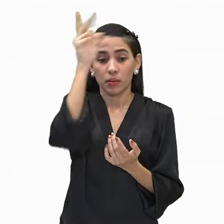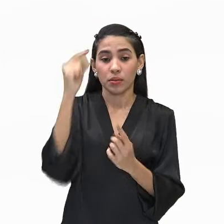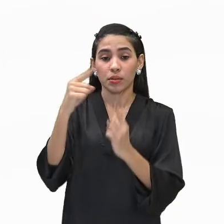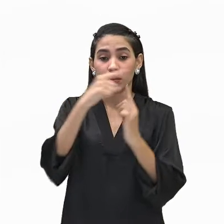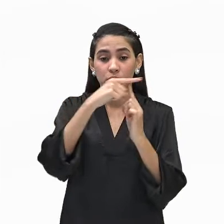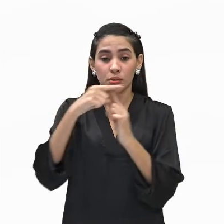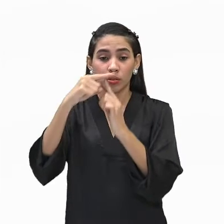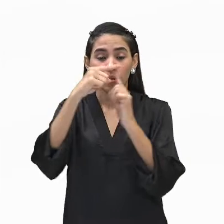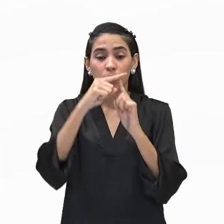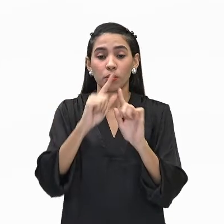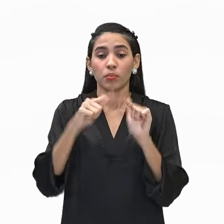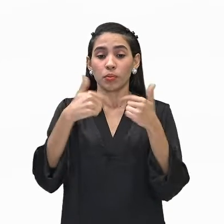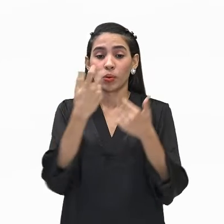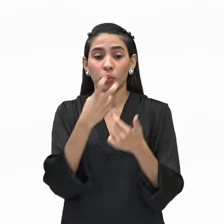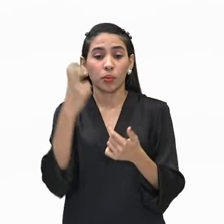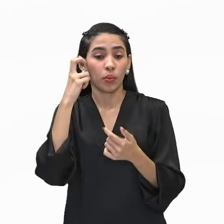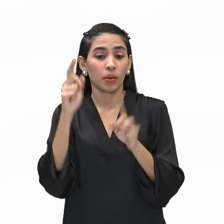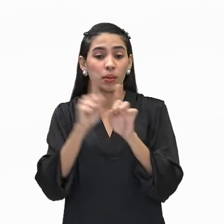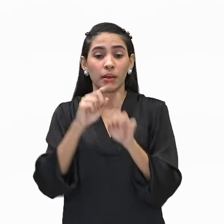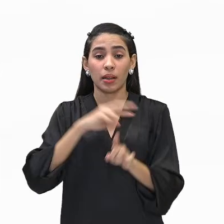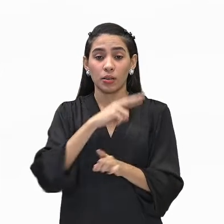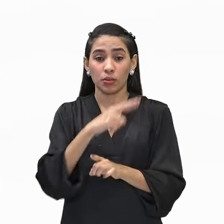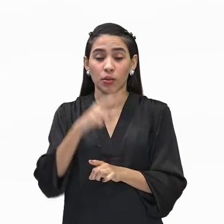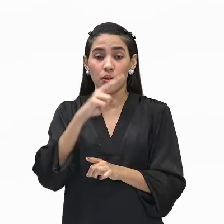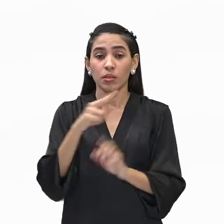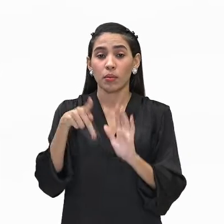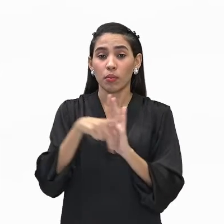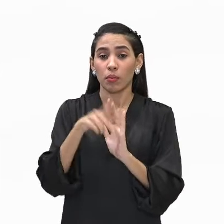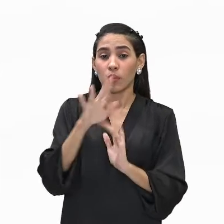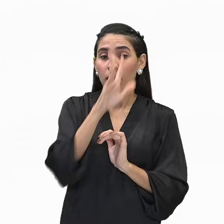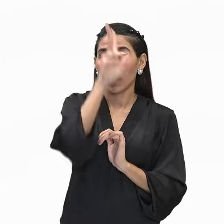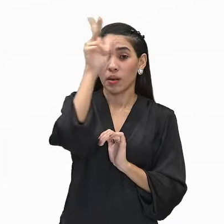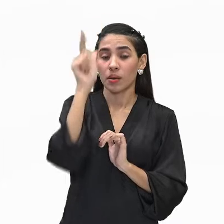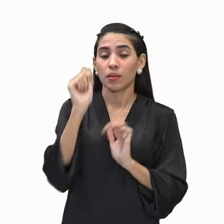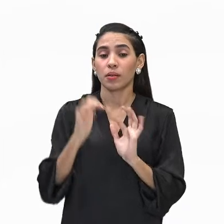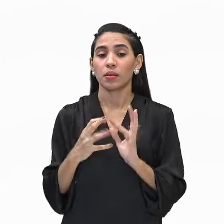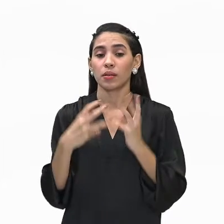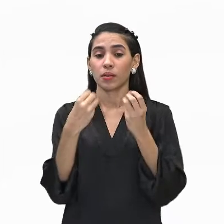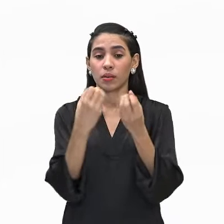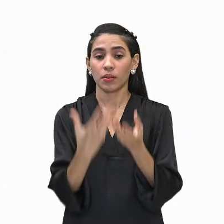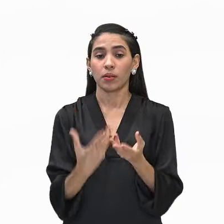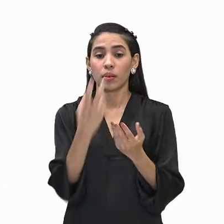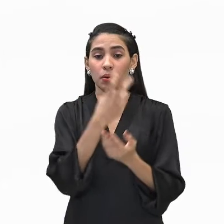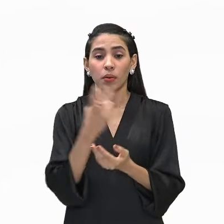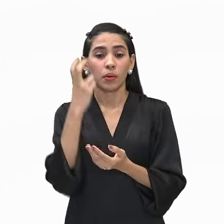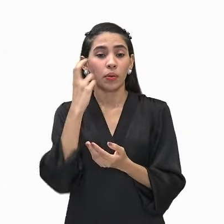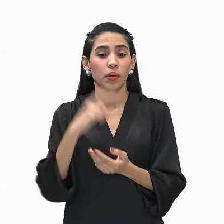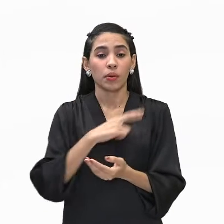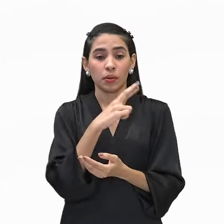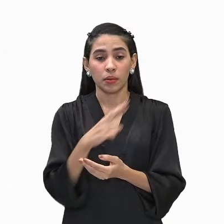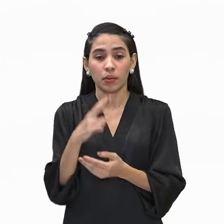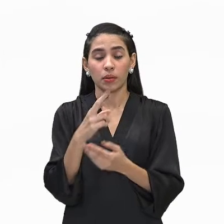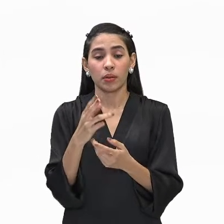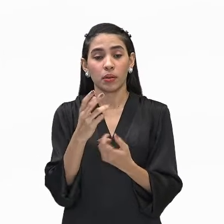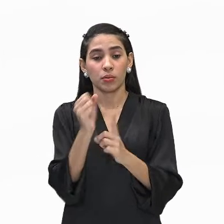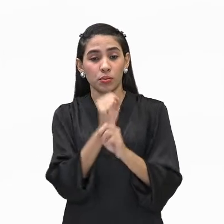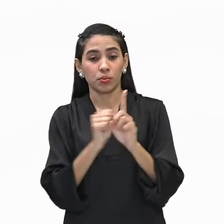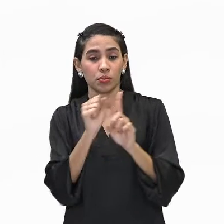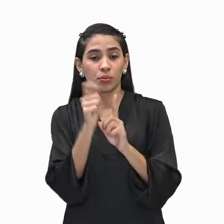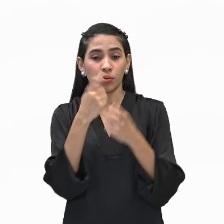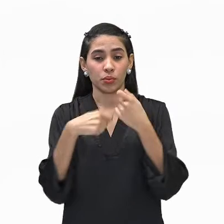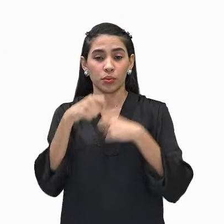e religiosas da Amazônia, contribuições culturais, religiosas e socioeconômicas dos